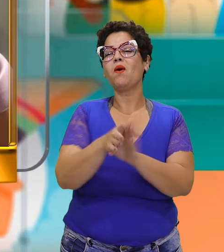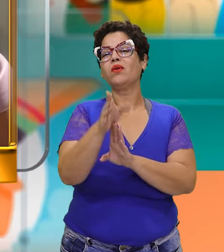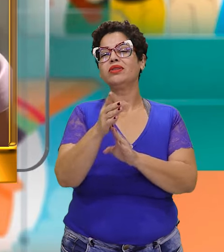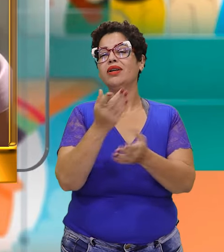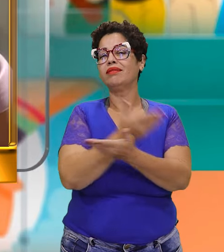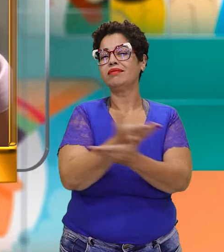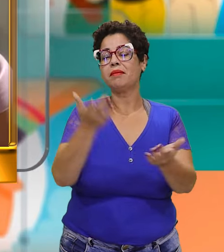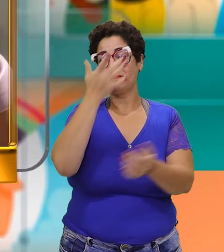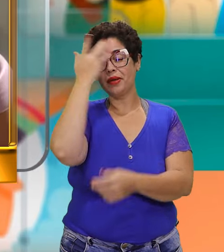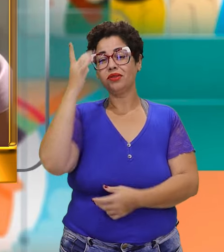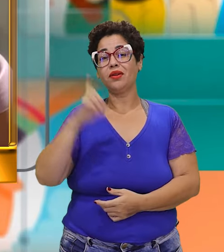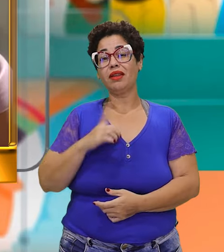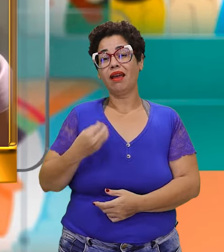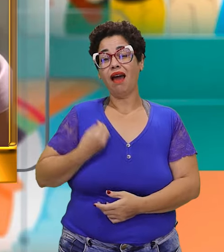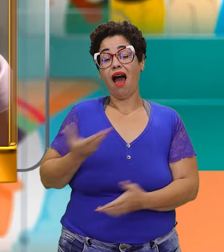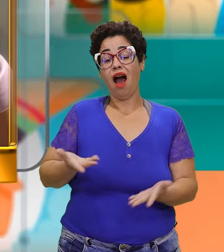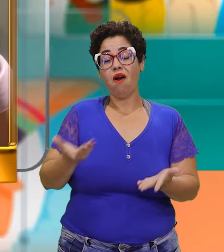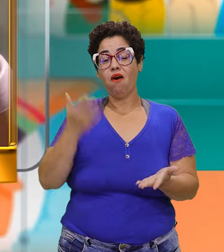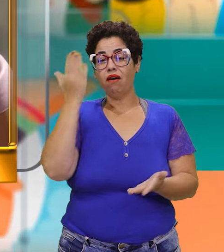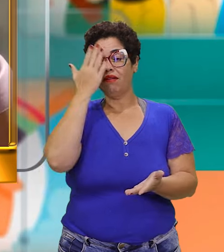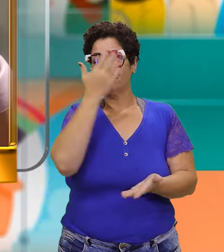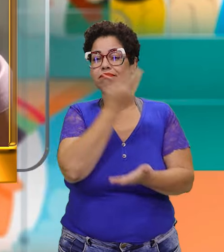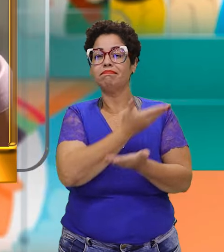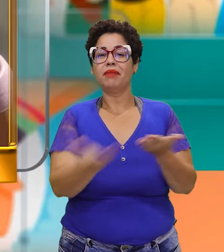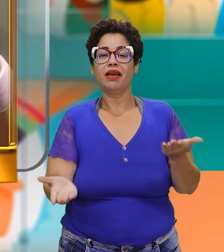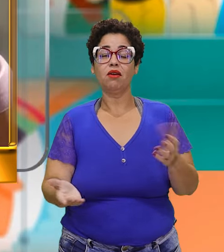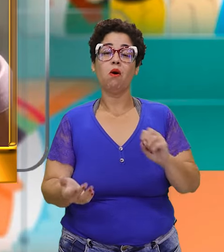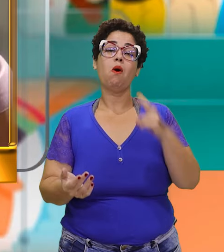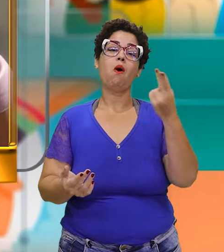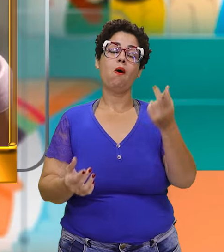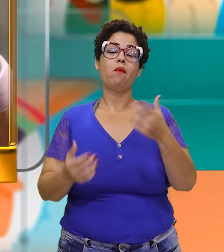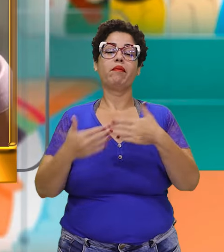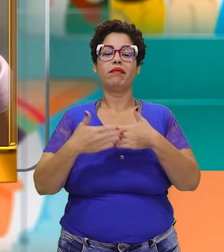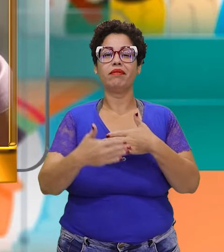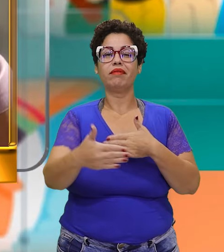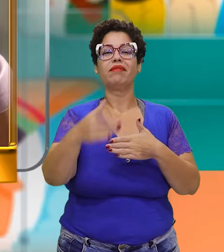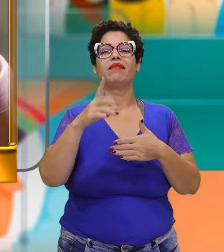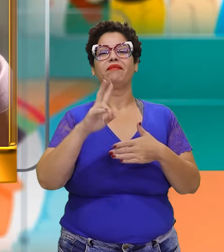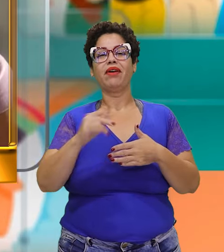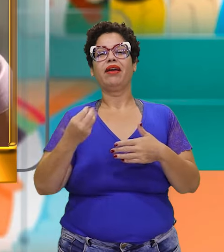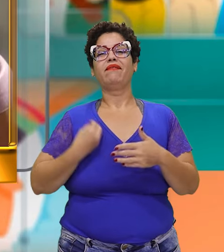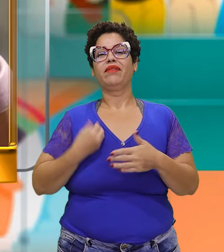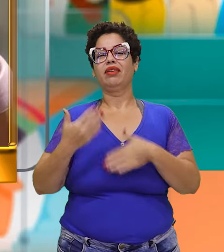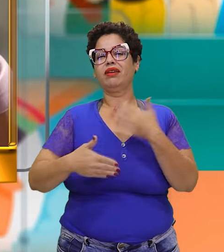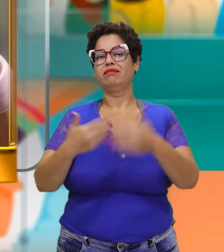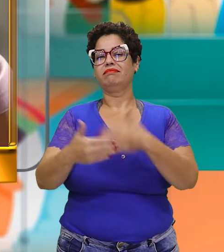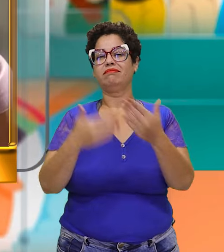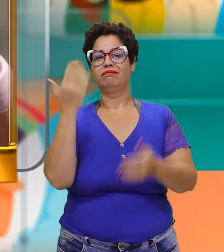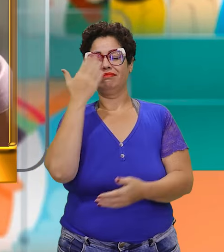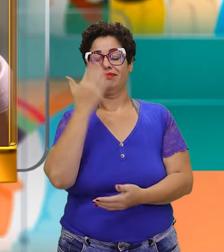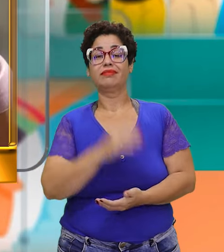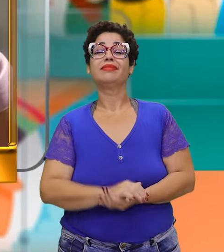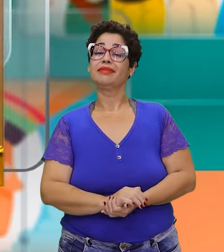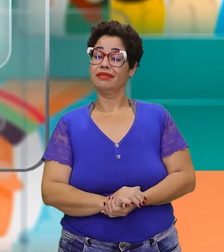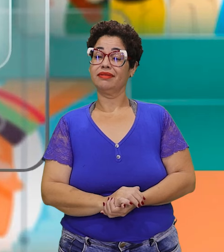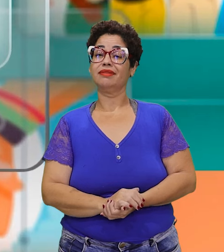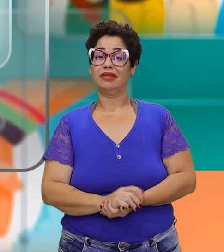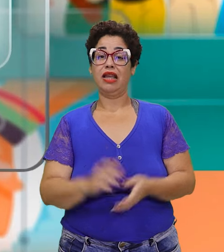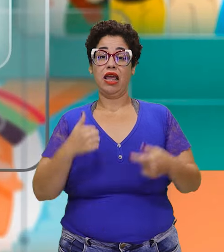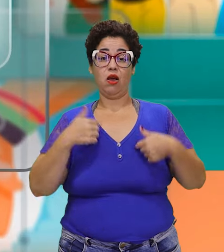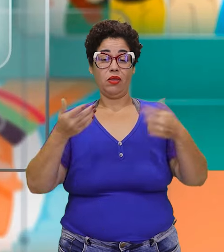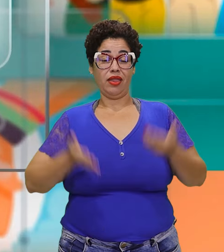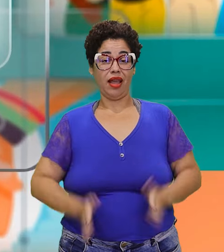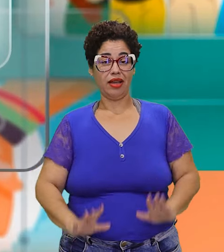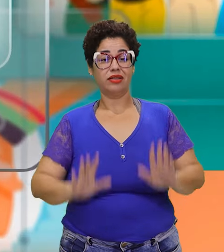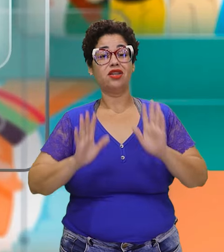conselho você daria a alguém que acabou de perder a visão ou que vive com essa condição ao longo da vida? Como eu